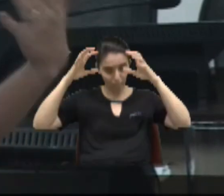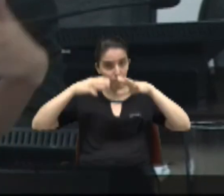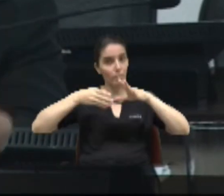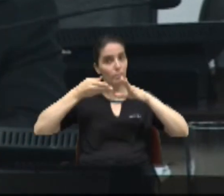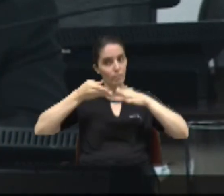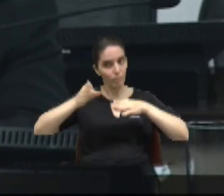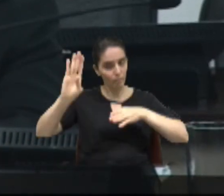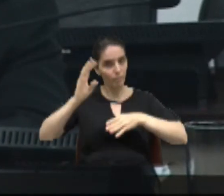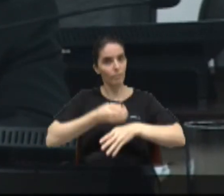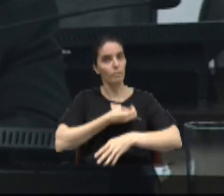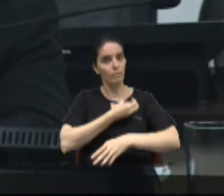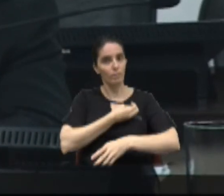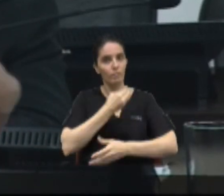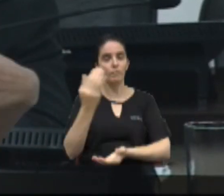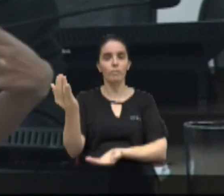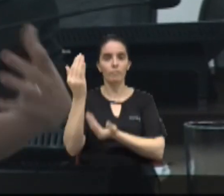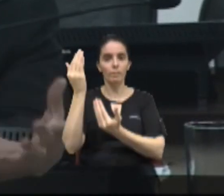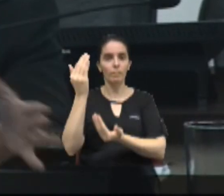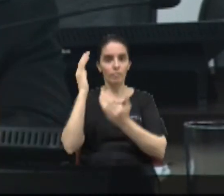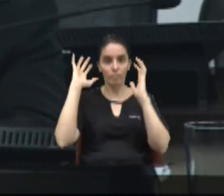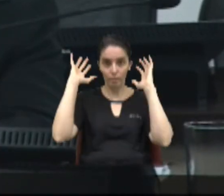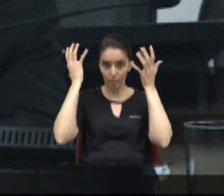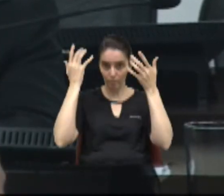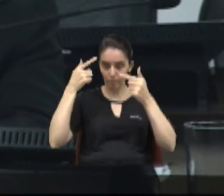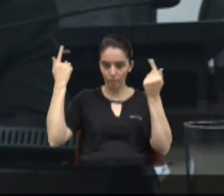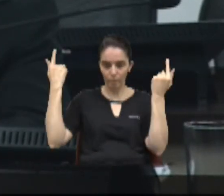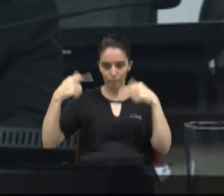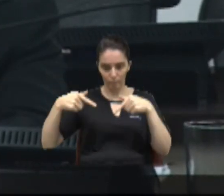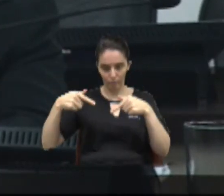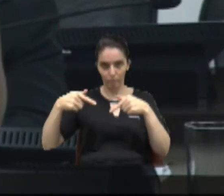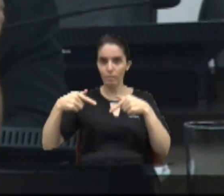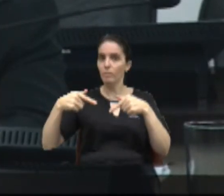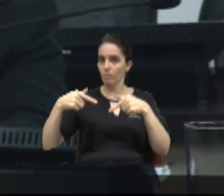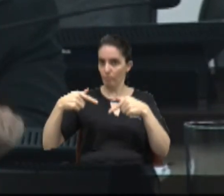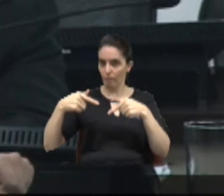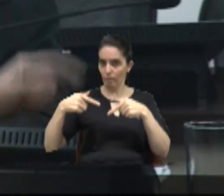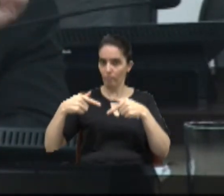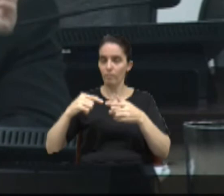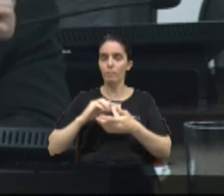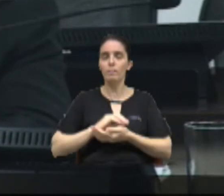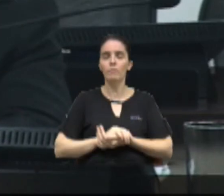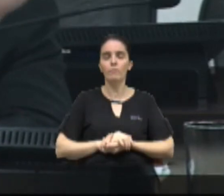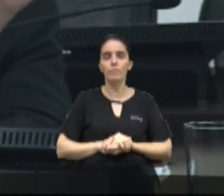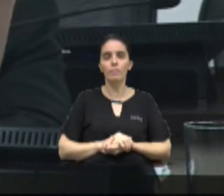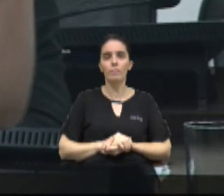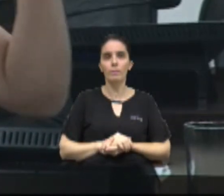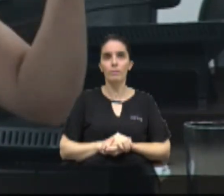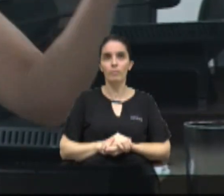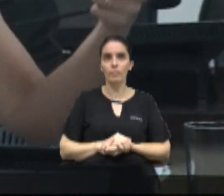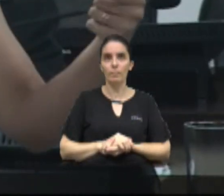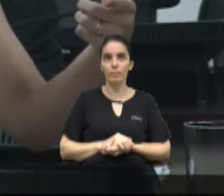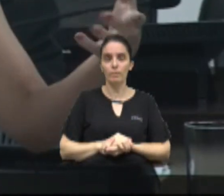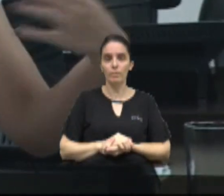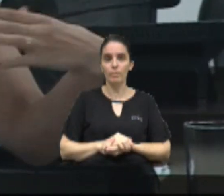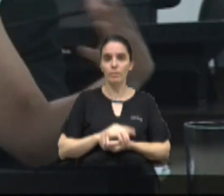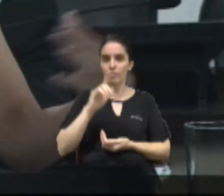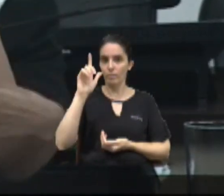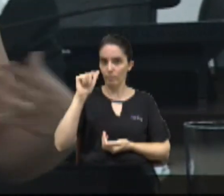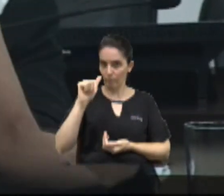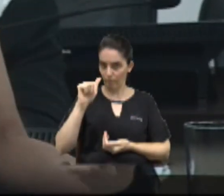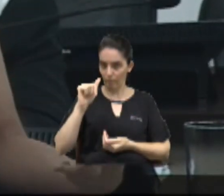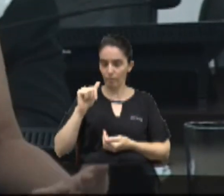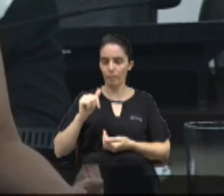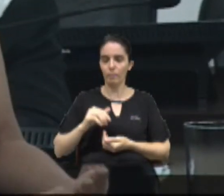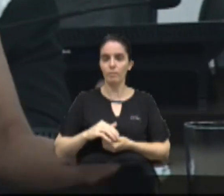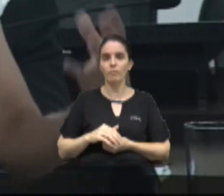presentes para prestigiar o evento e para debater questões relacionadas ao ponto. Na ocasião, conseguimos